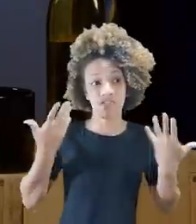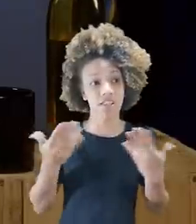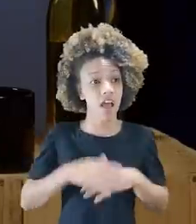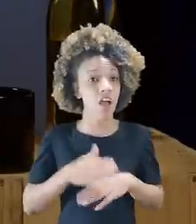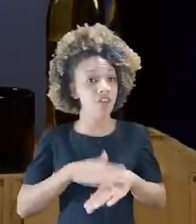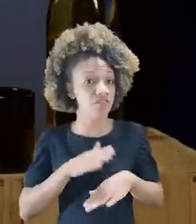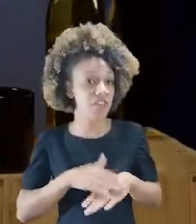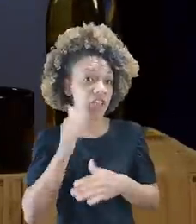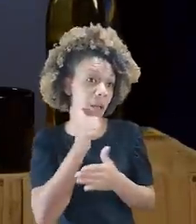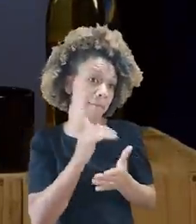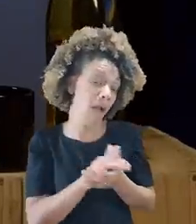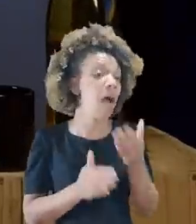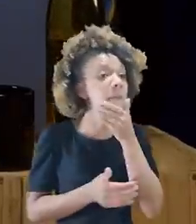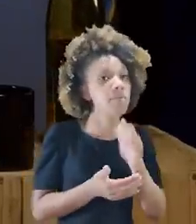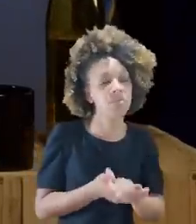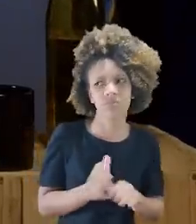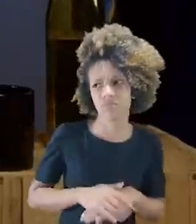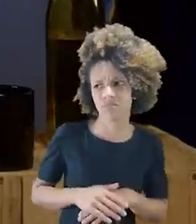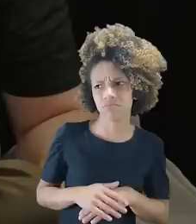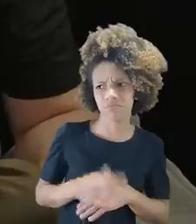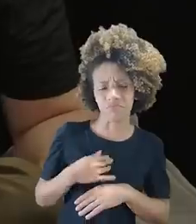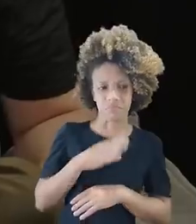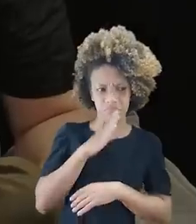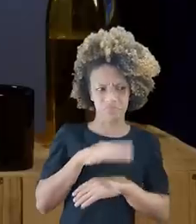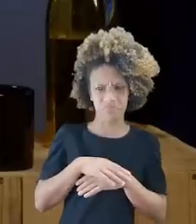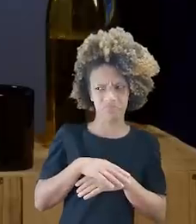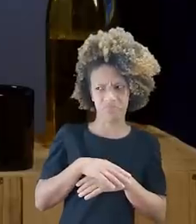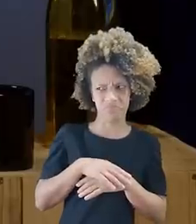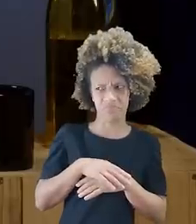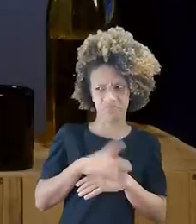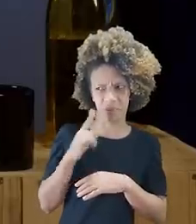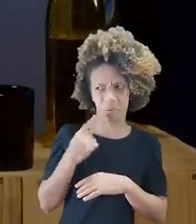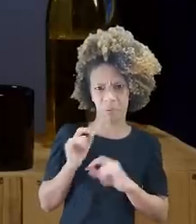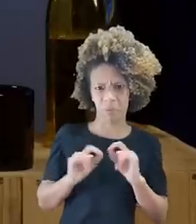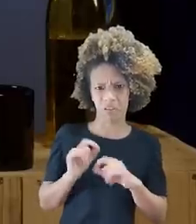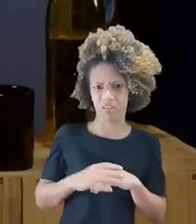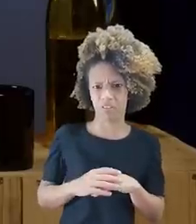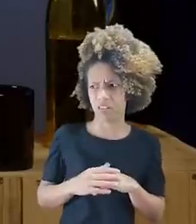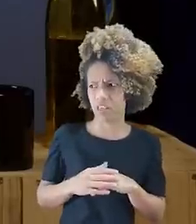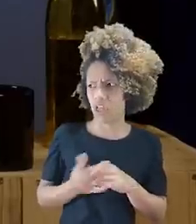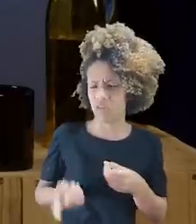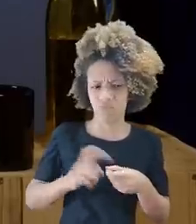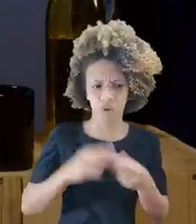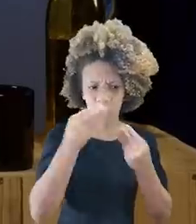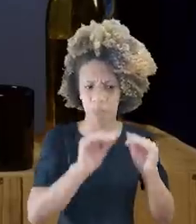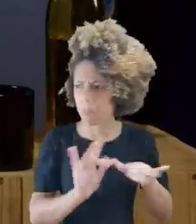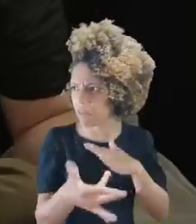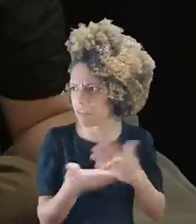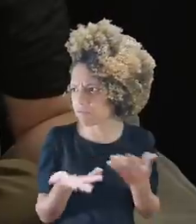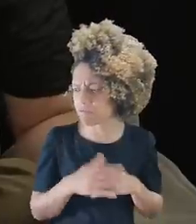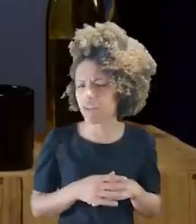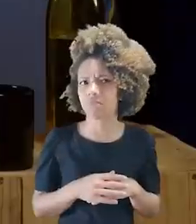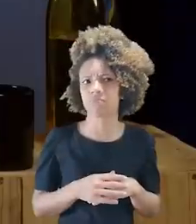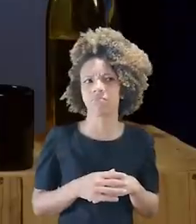você fala do Adolescente quando quando eu vejo aquela pessoa deslumbrada do meu lado porque ela tá buscando isso eu falo Poxa né mas eu entendo eu